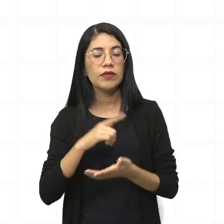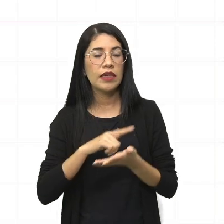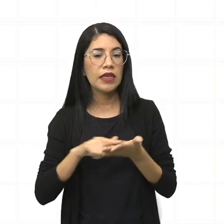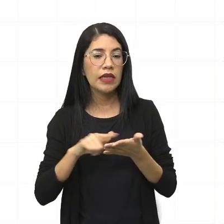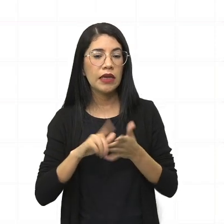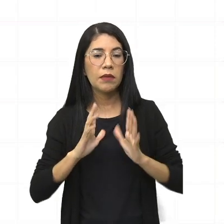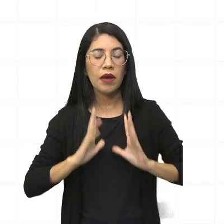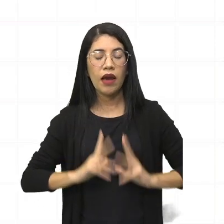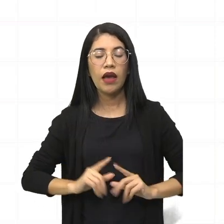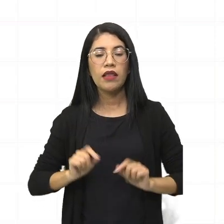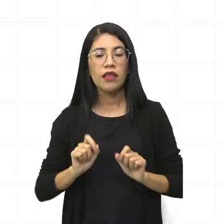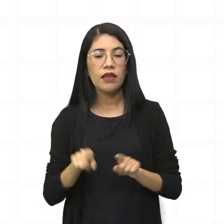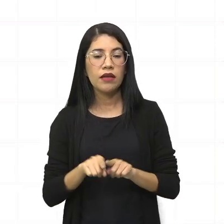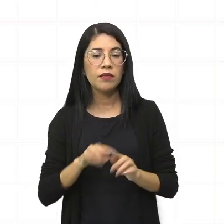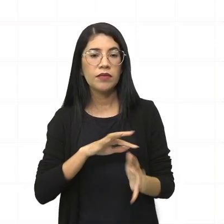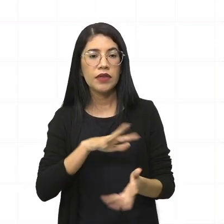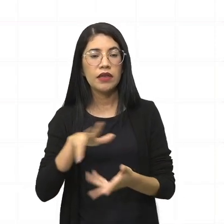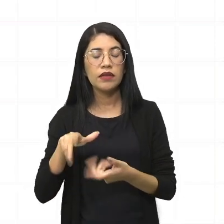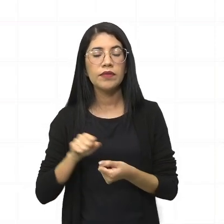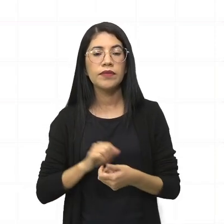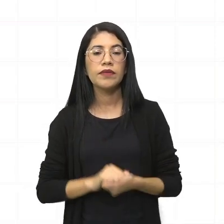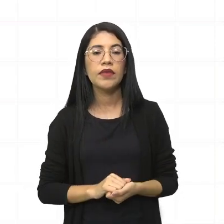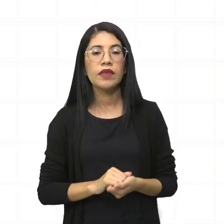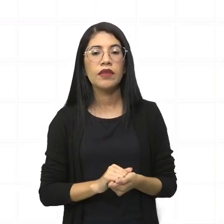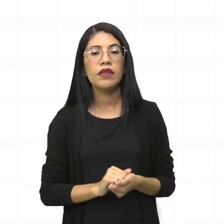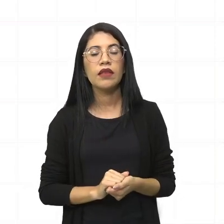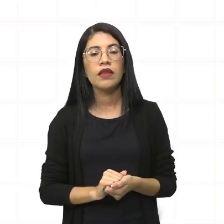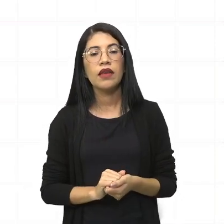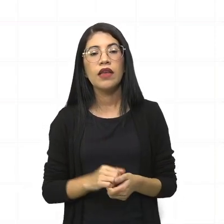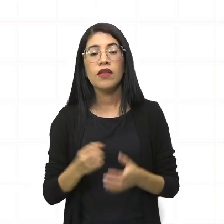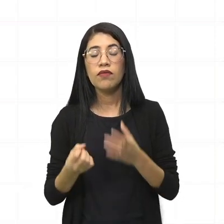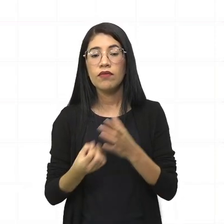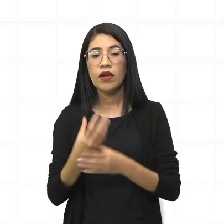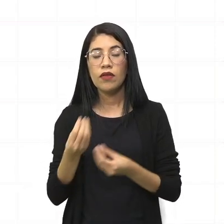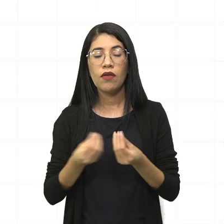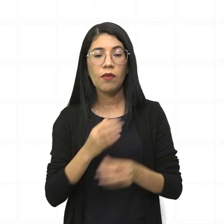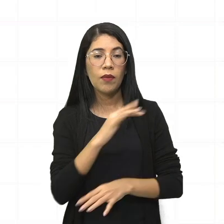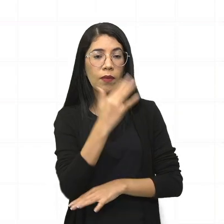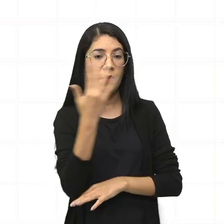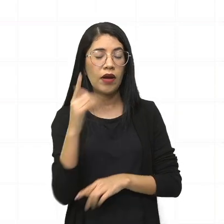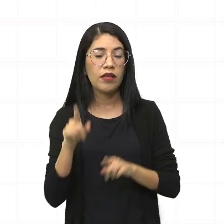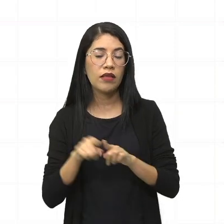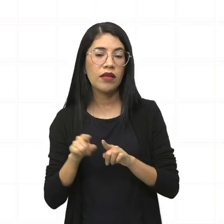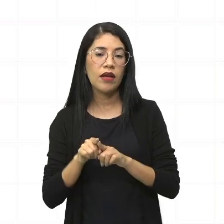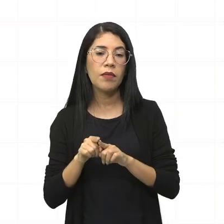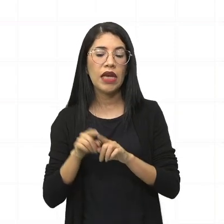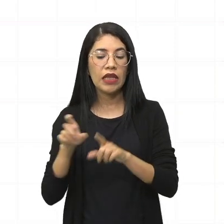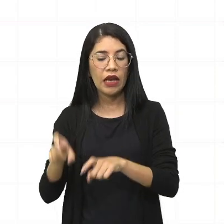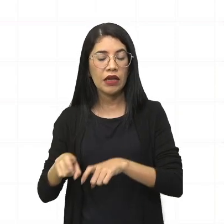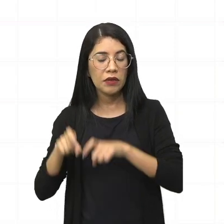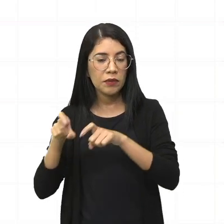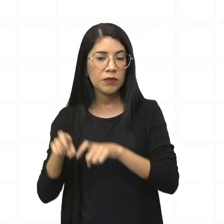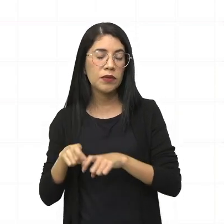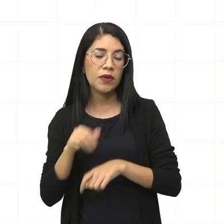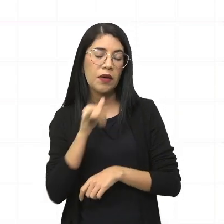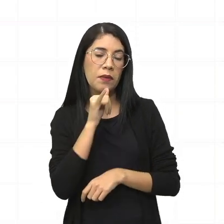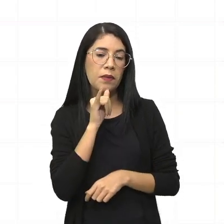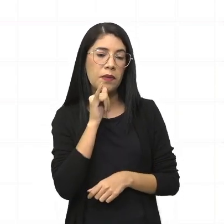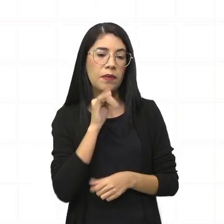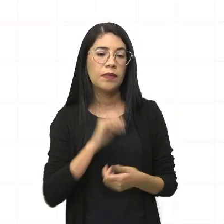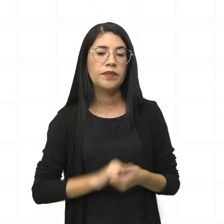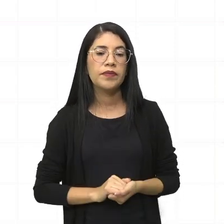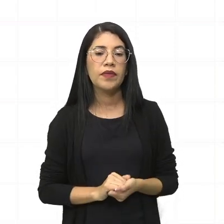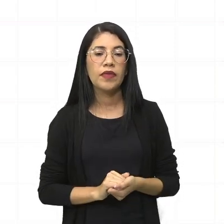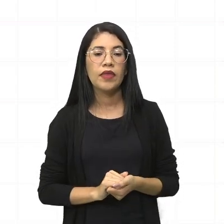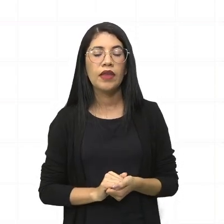e sustentável. Então, essas fontes, elas têm origem vegetal ou produtos agrícolas, e alguns exemplos de